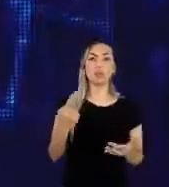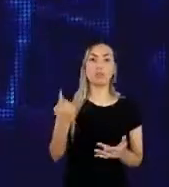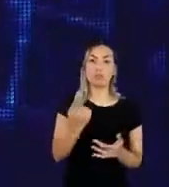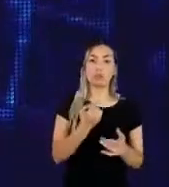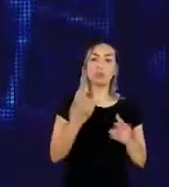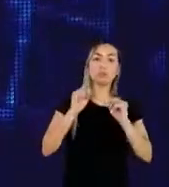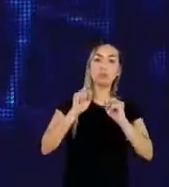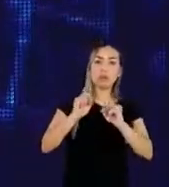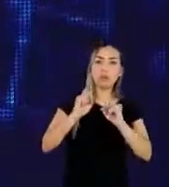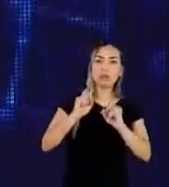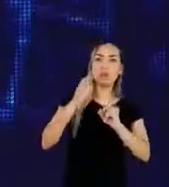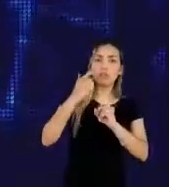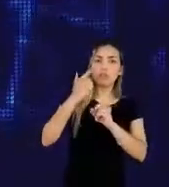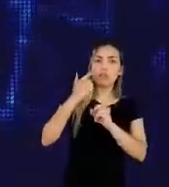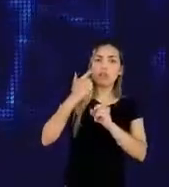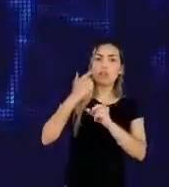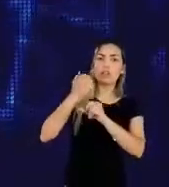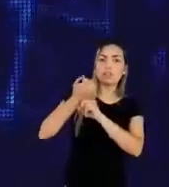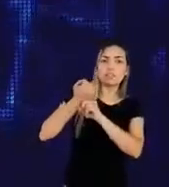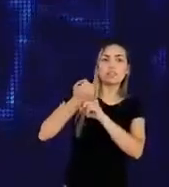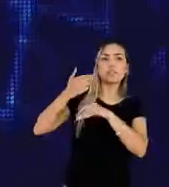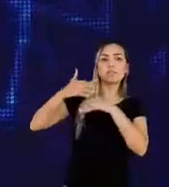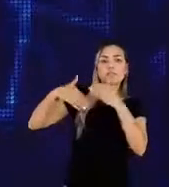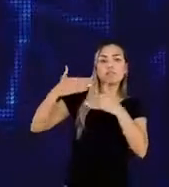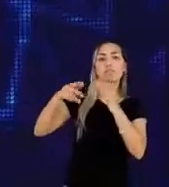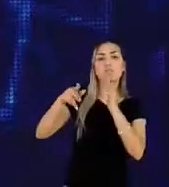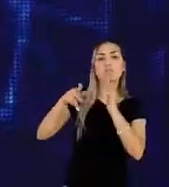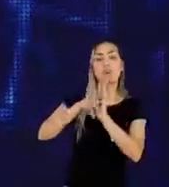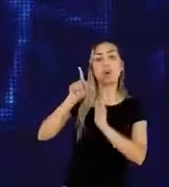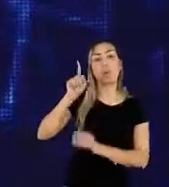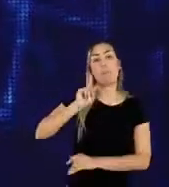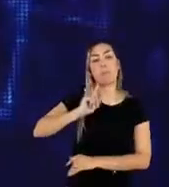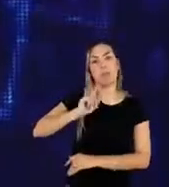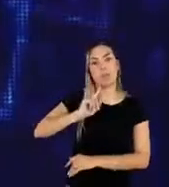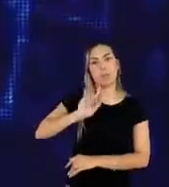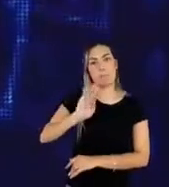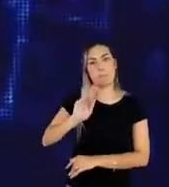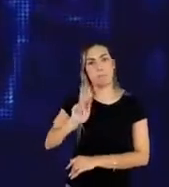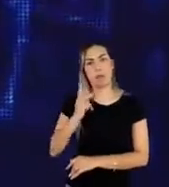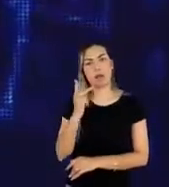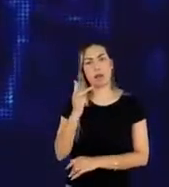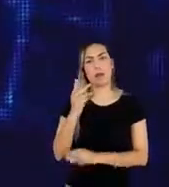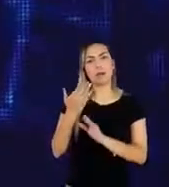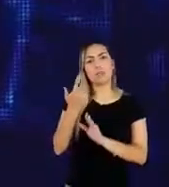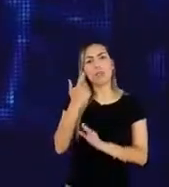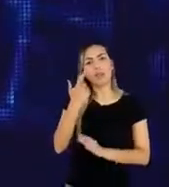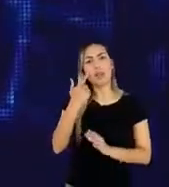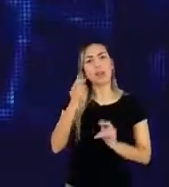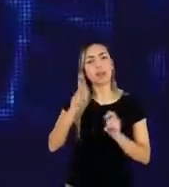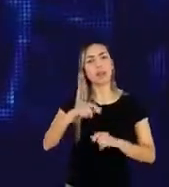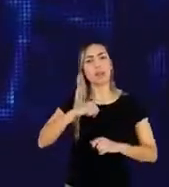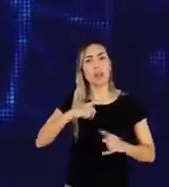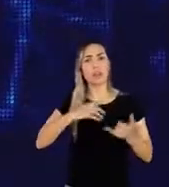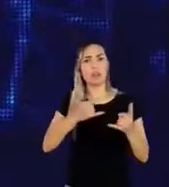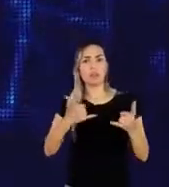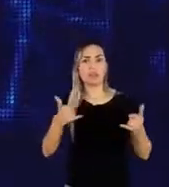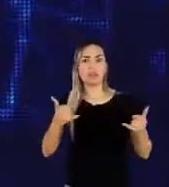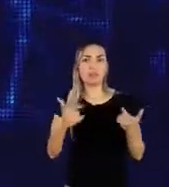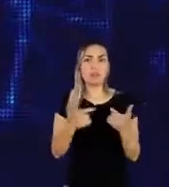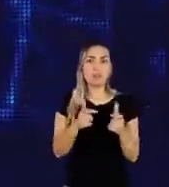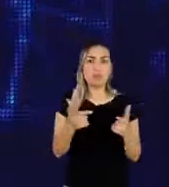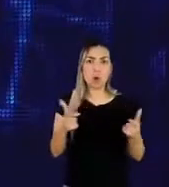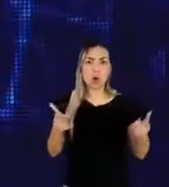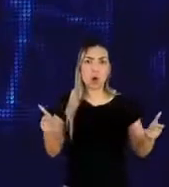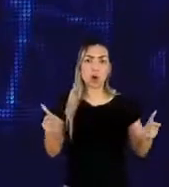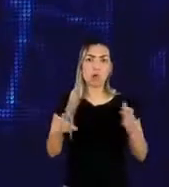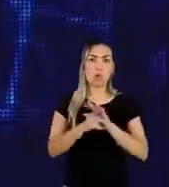anos, e no horizonte até 2040, a gente ainda vê uma expansão no consumo de energia mundial. A